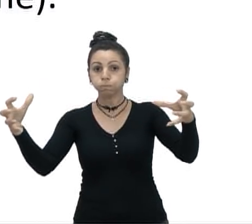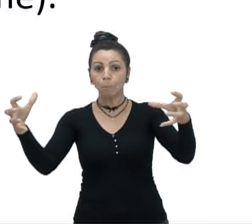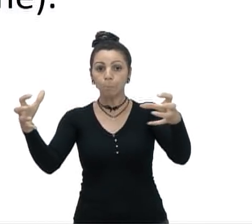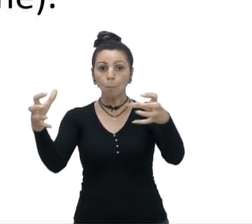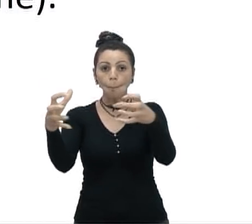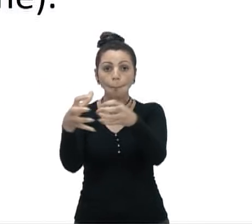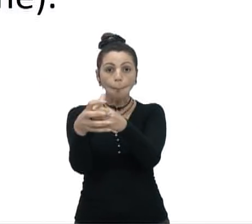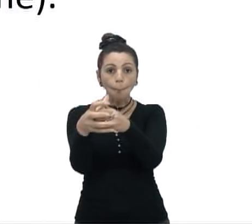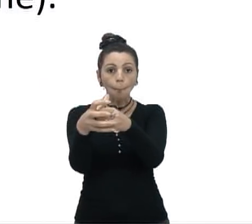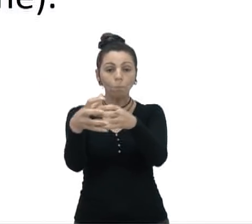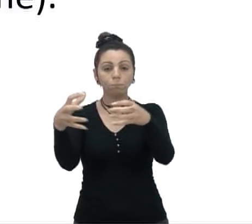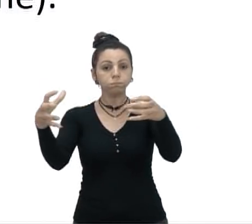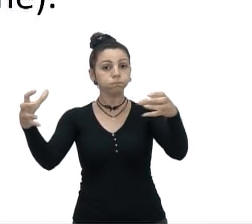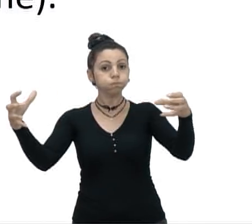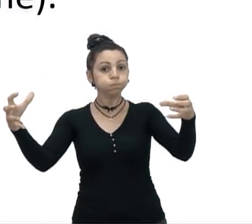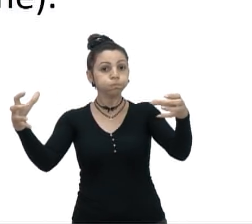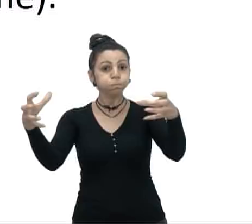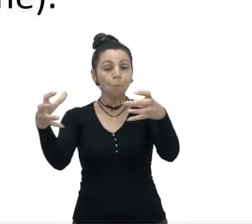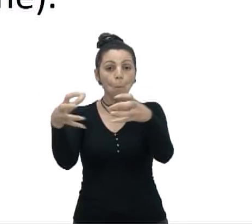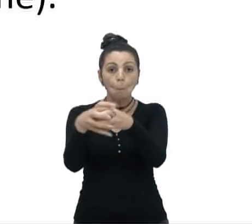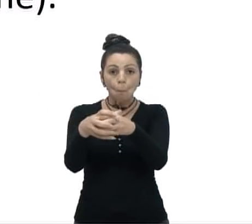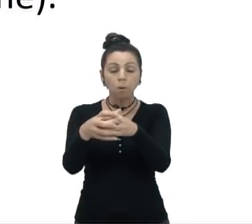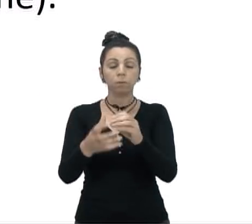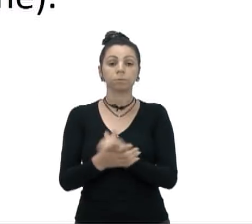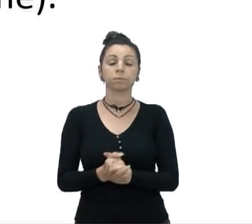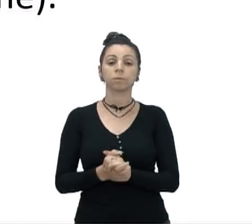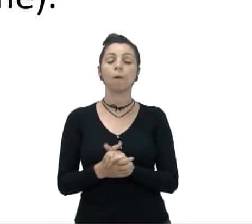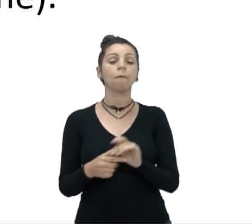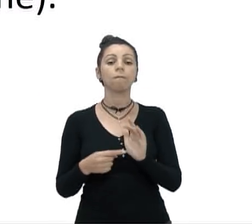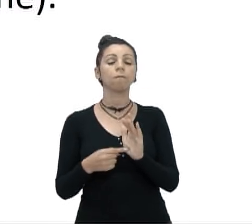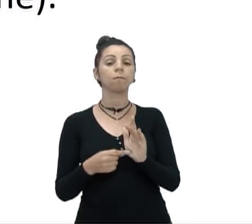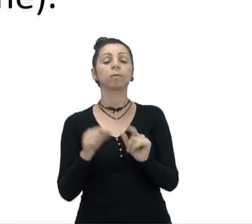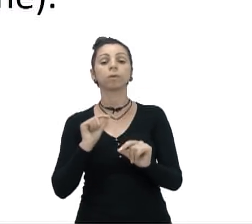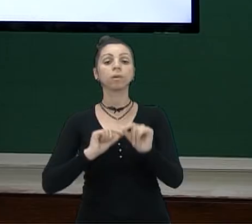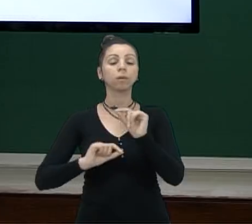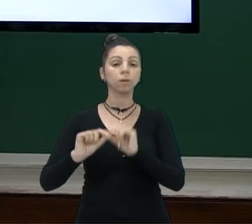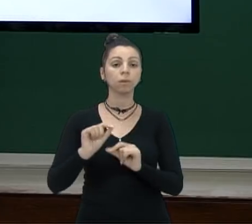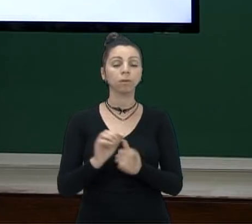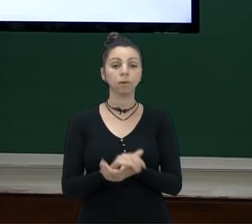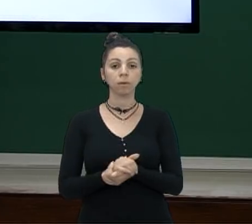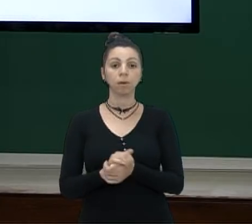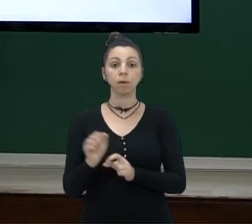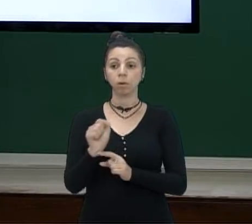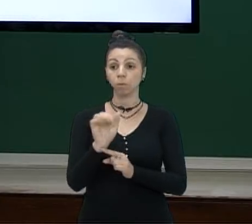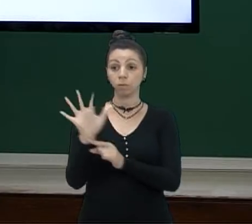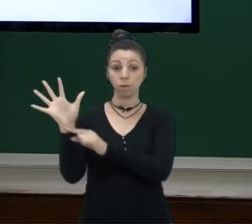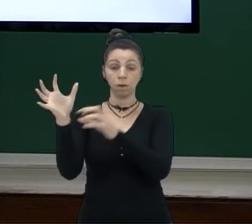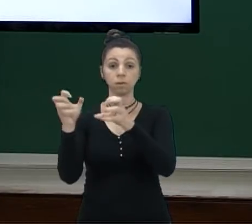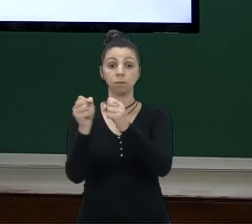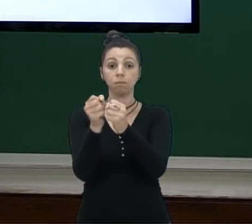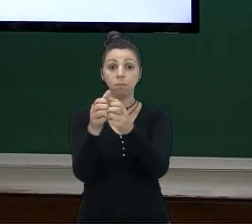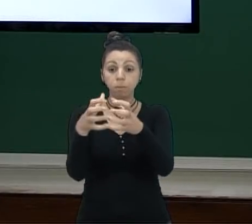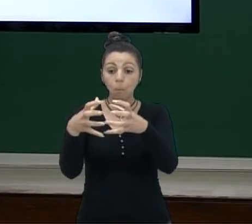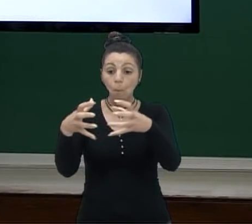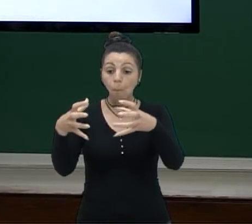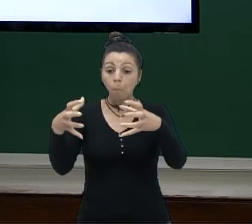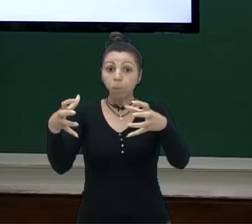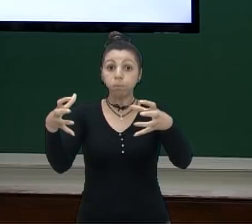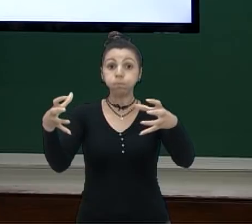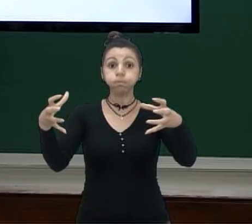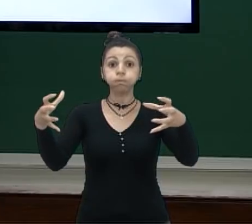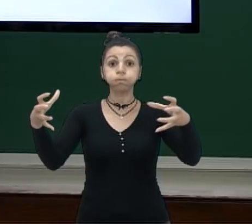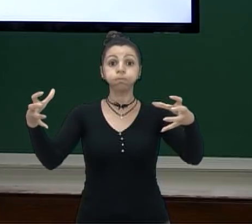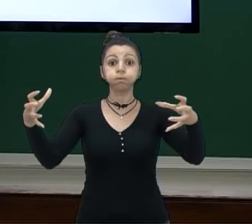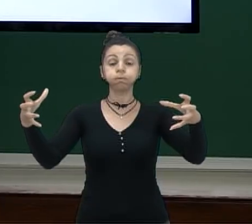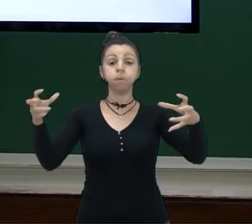compressão. Acabei de mostrar para vocês na bexiga. Então, quando eu digo que os gases expandem, aumenta o